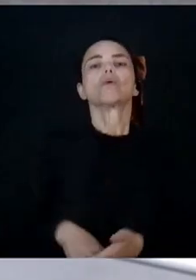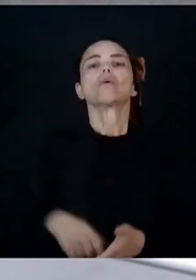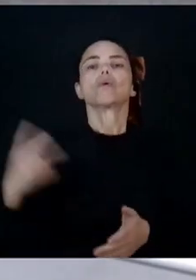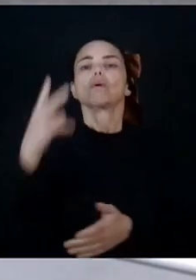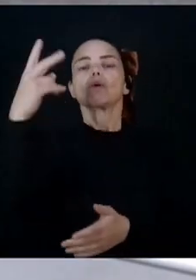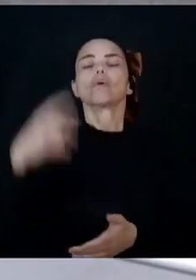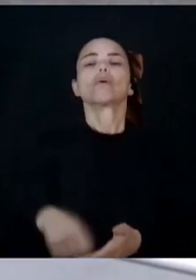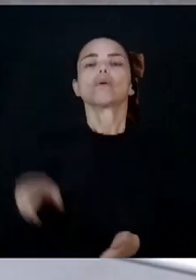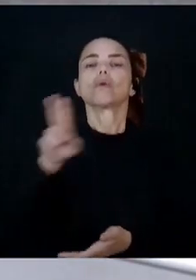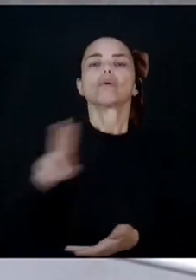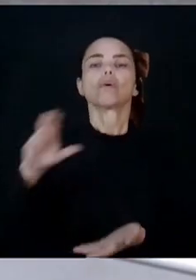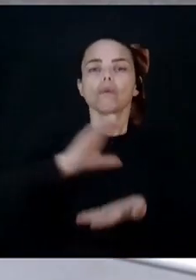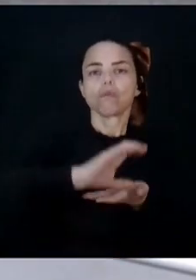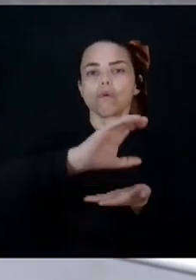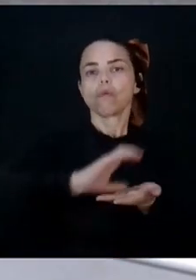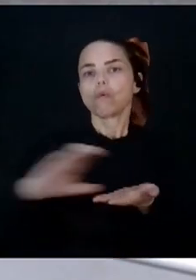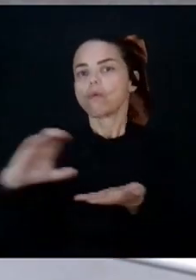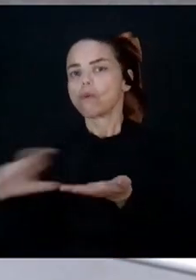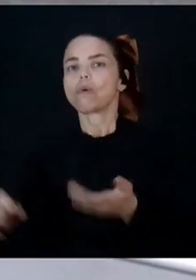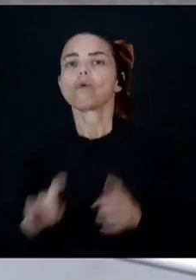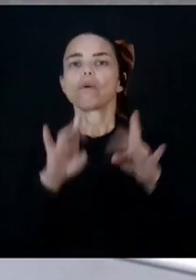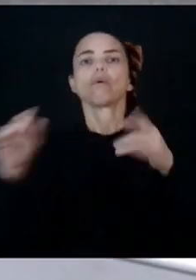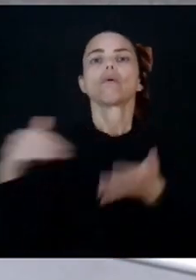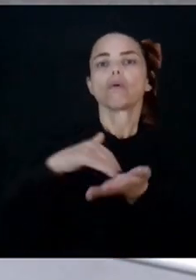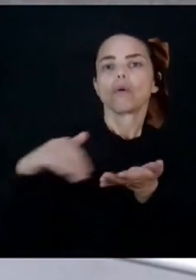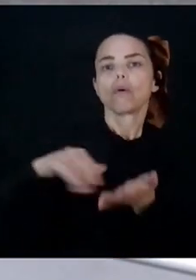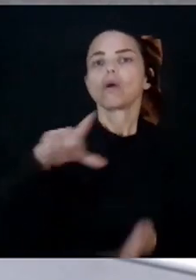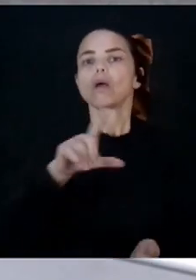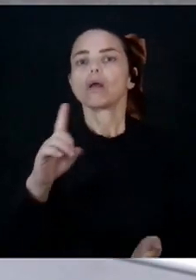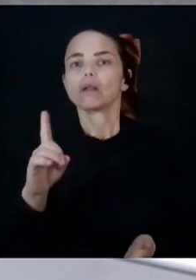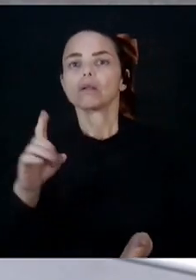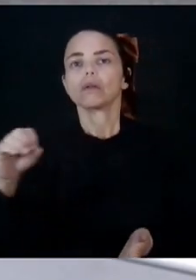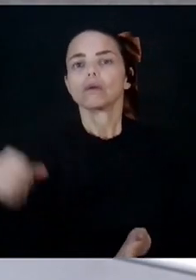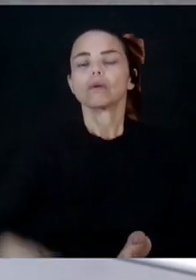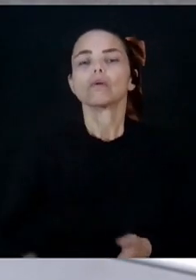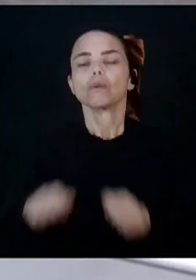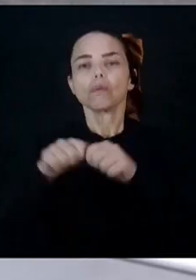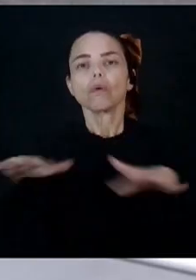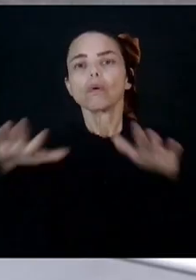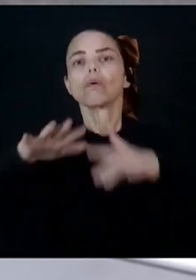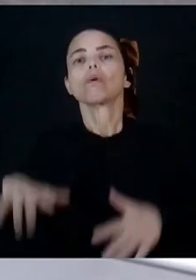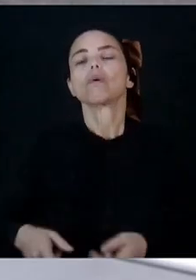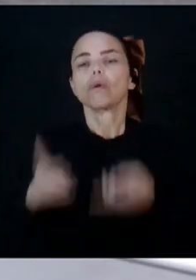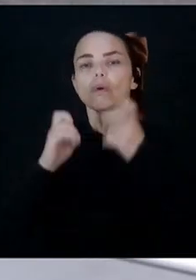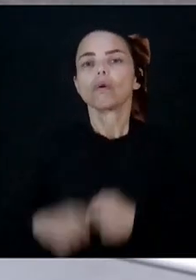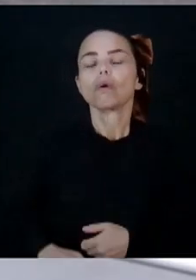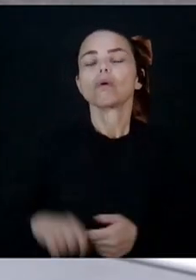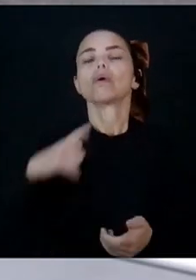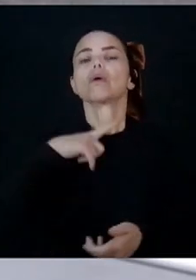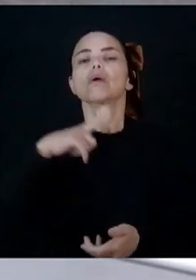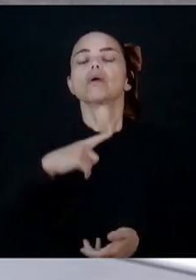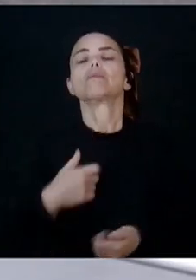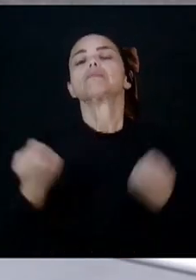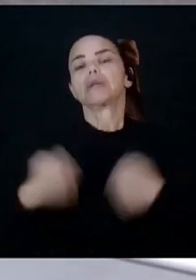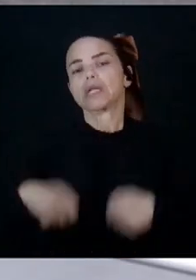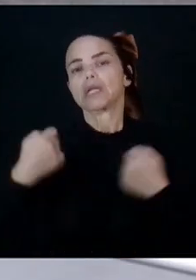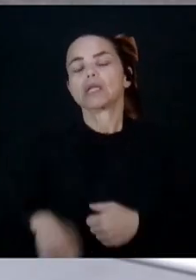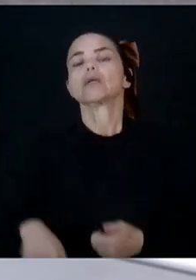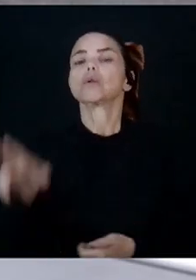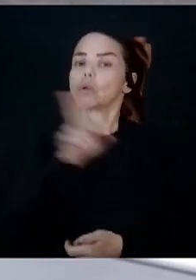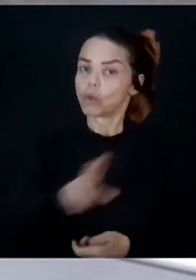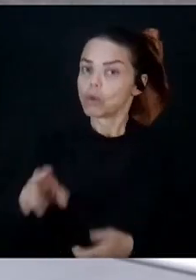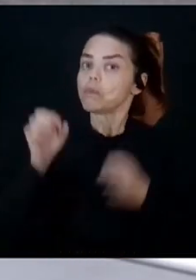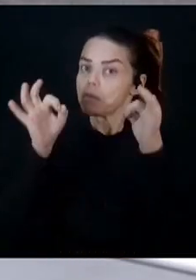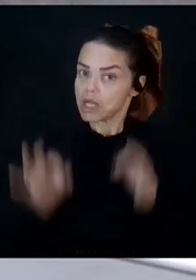cada secretaria. A LDO é uma visão ampla e geral do direcionamento que a cidade tem que ter para utilizar bem o